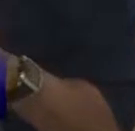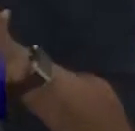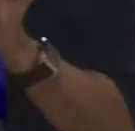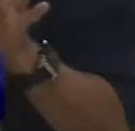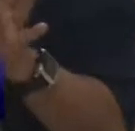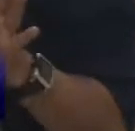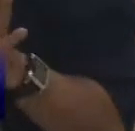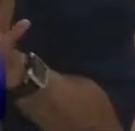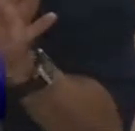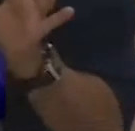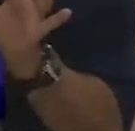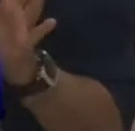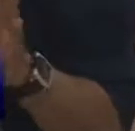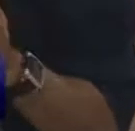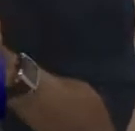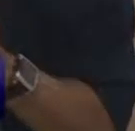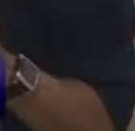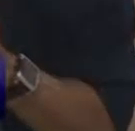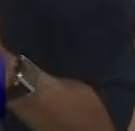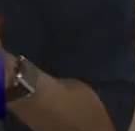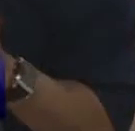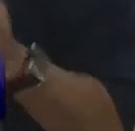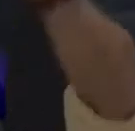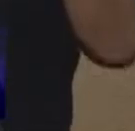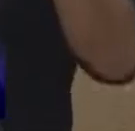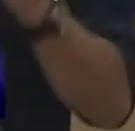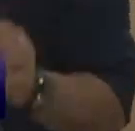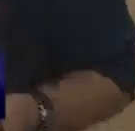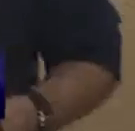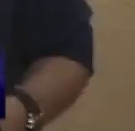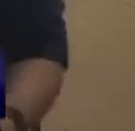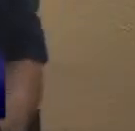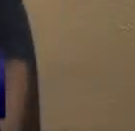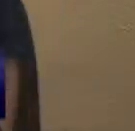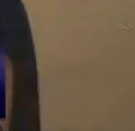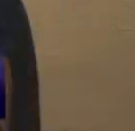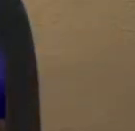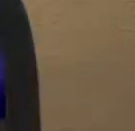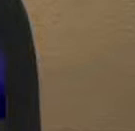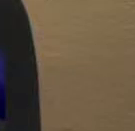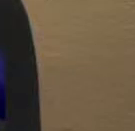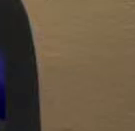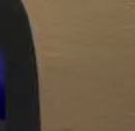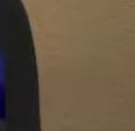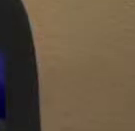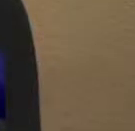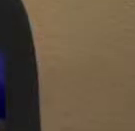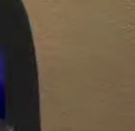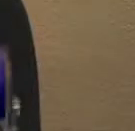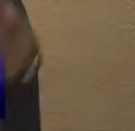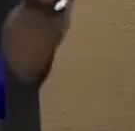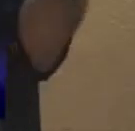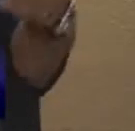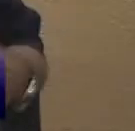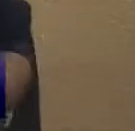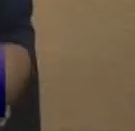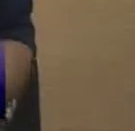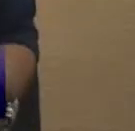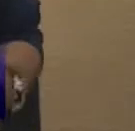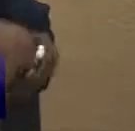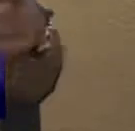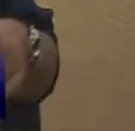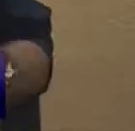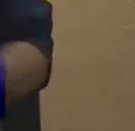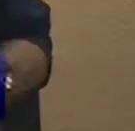vamos comemorar aqui, viu, vereador Wilson? Vamos soltar a rojão aqui na frente da Câmara, quando o primeiro edital sair e o primeiro